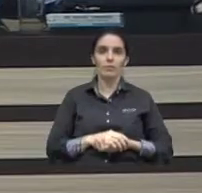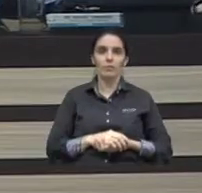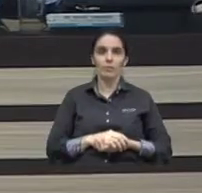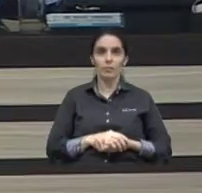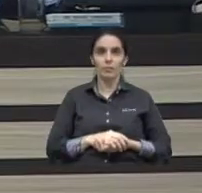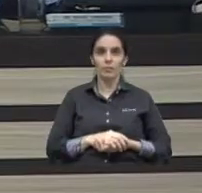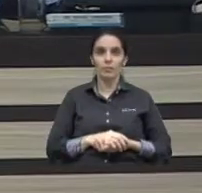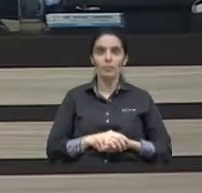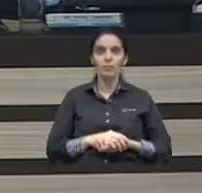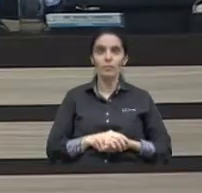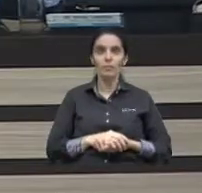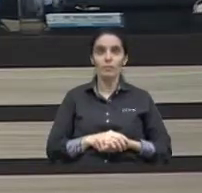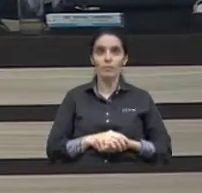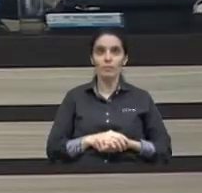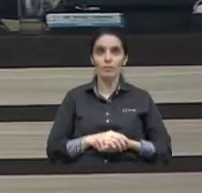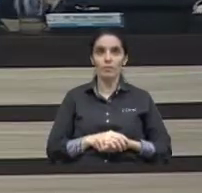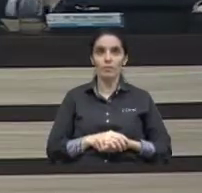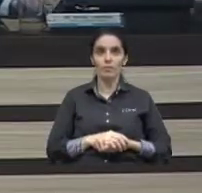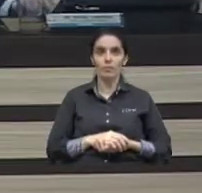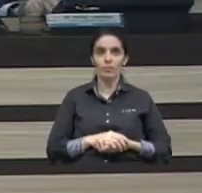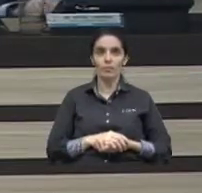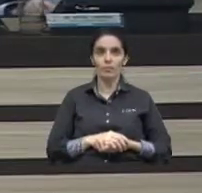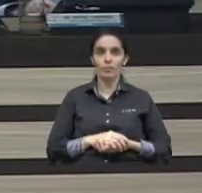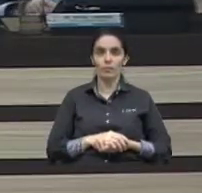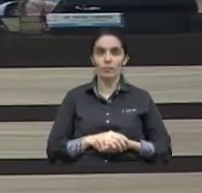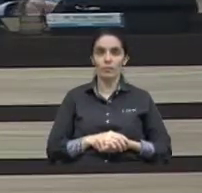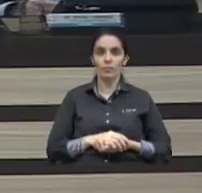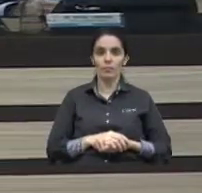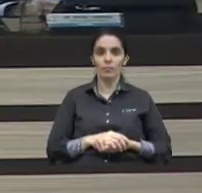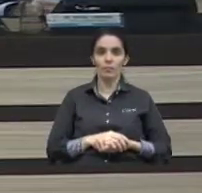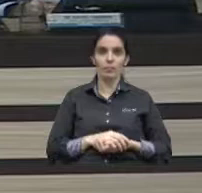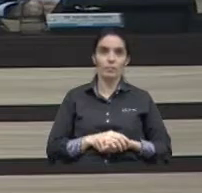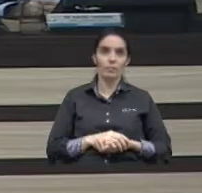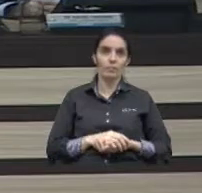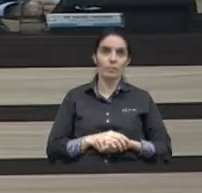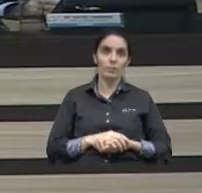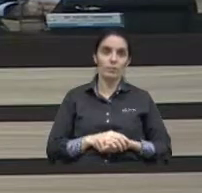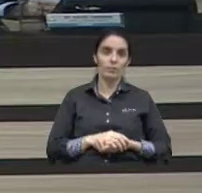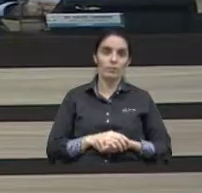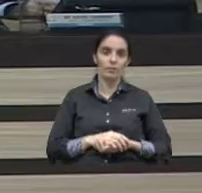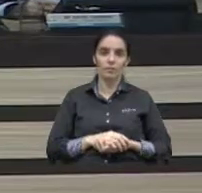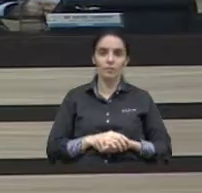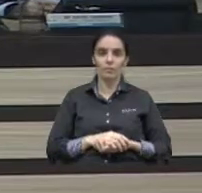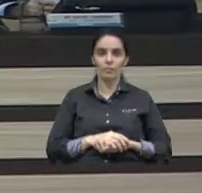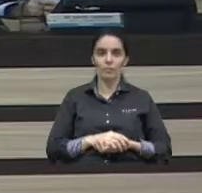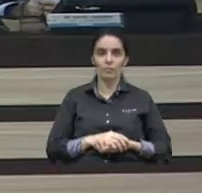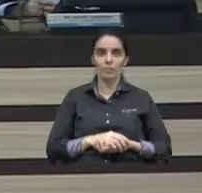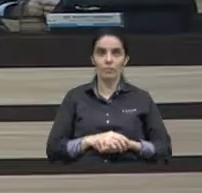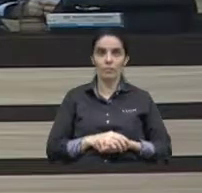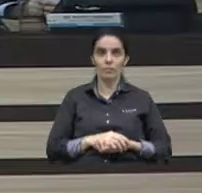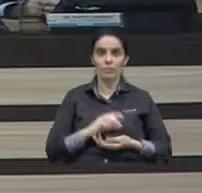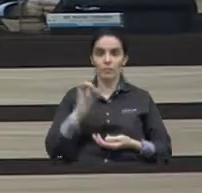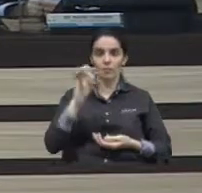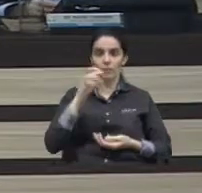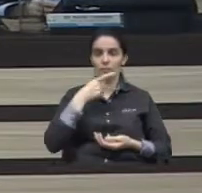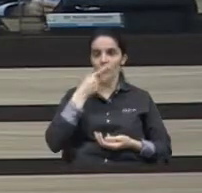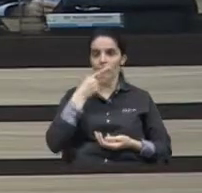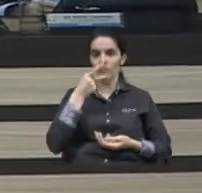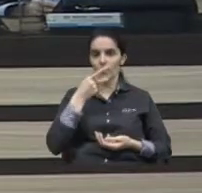Eu, só falando a respeito desse requerimento, doutor Rafael Camargo, nobre colega, eu estou apresentando hoje o